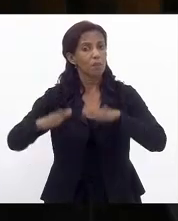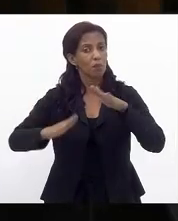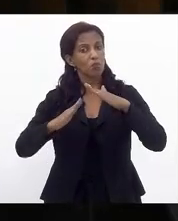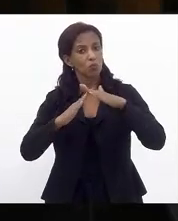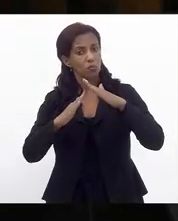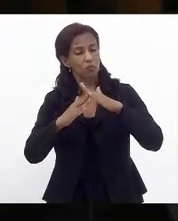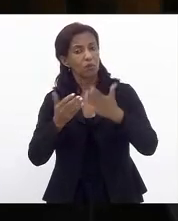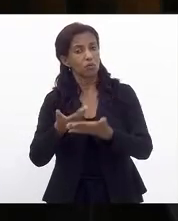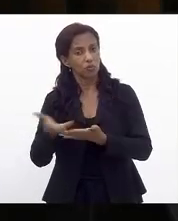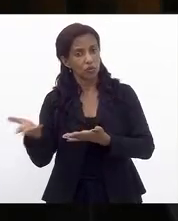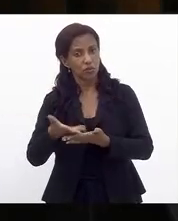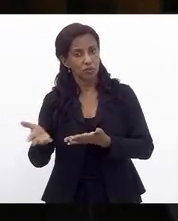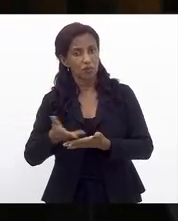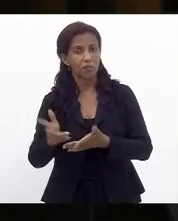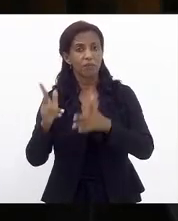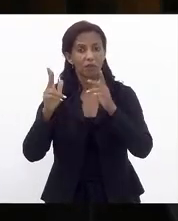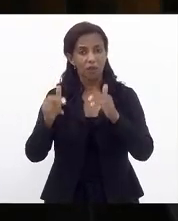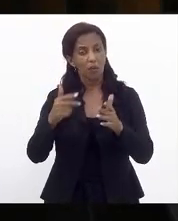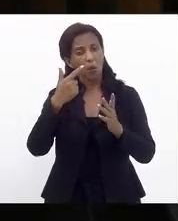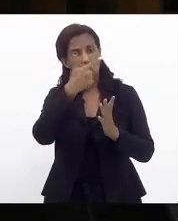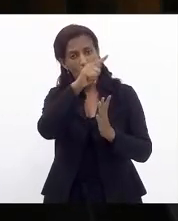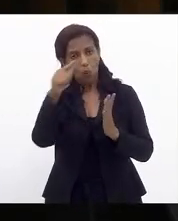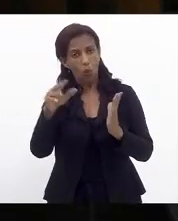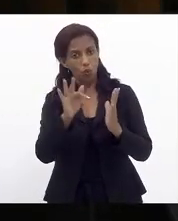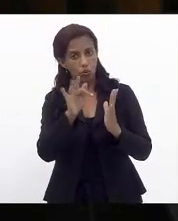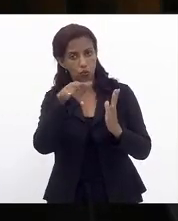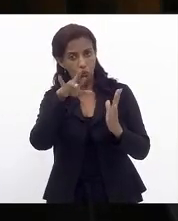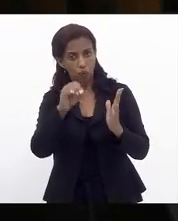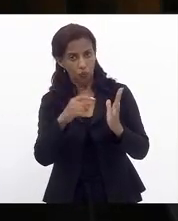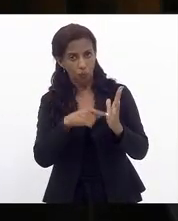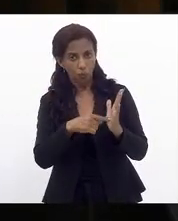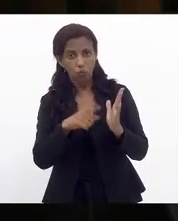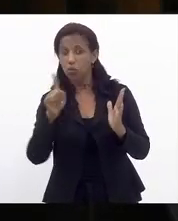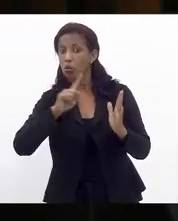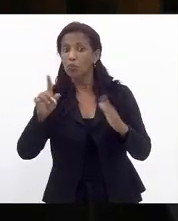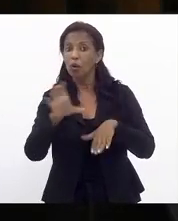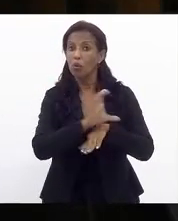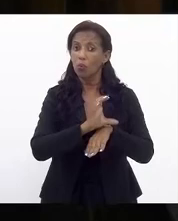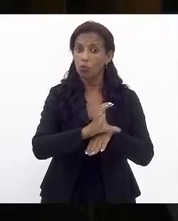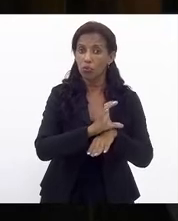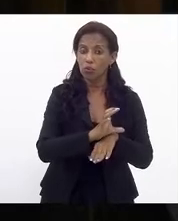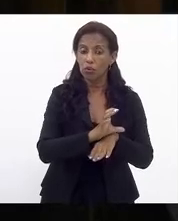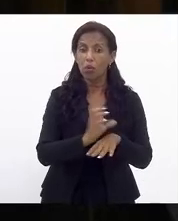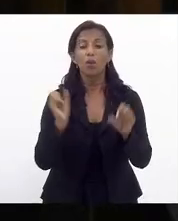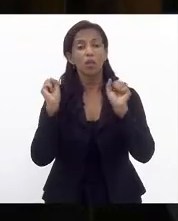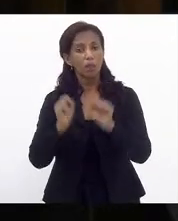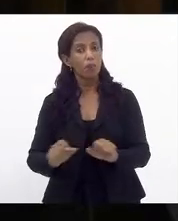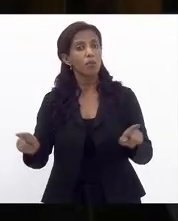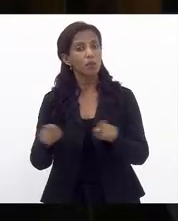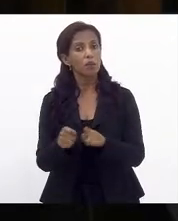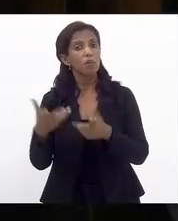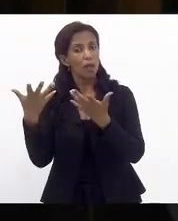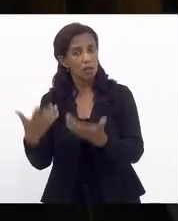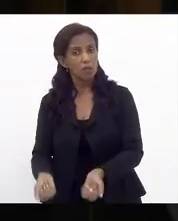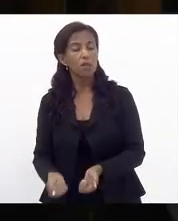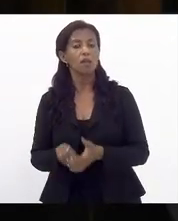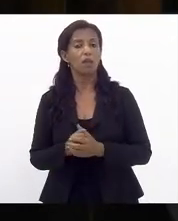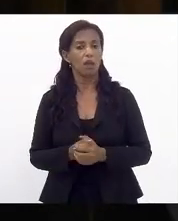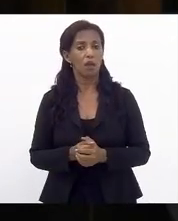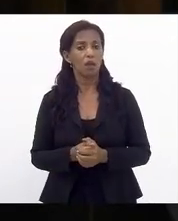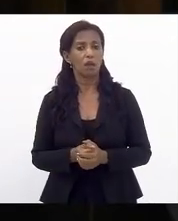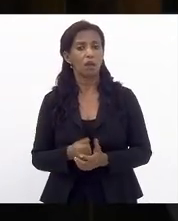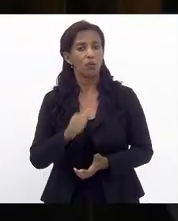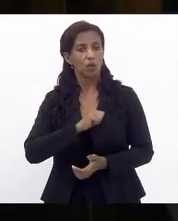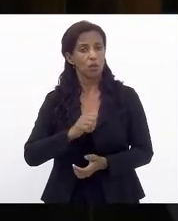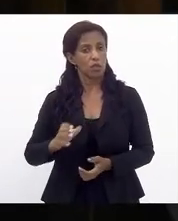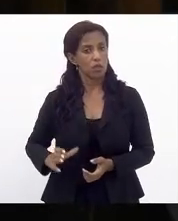comprimento do Pet gás assim como faz com esses outros Fundos e não estão constitucionalizados que possa considerar também o